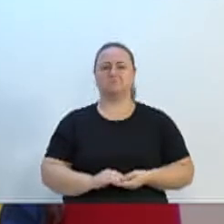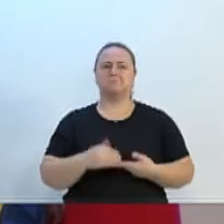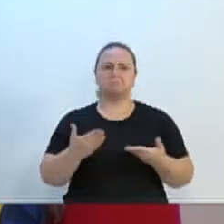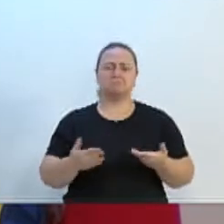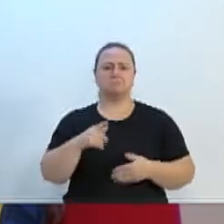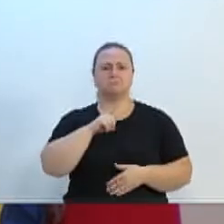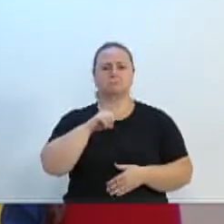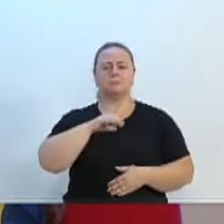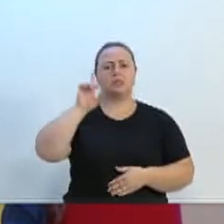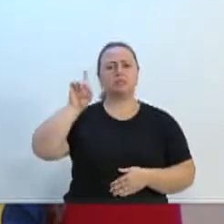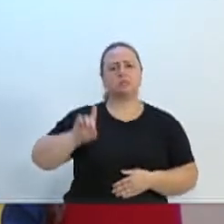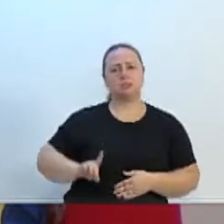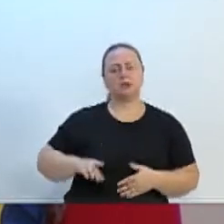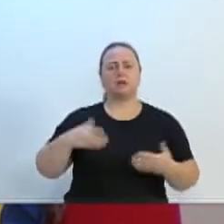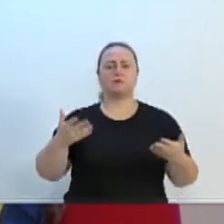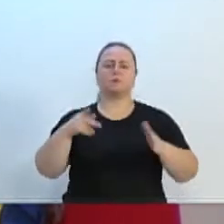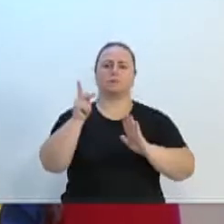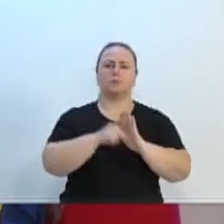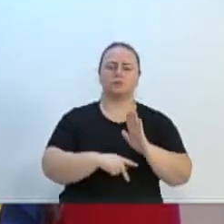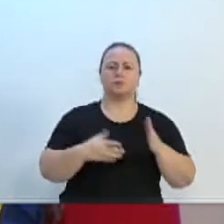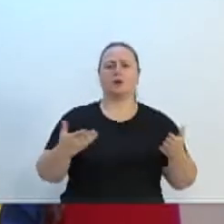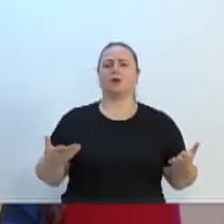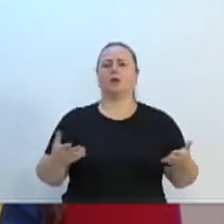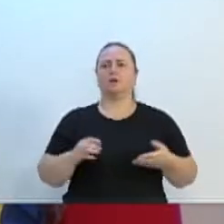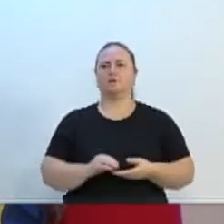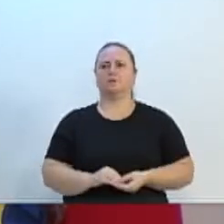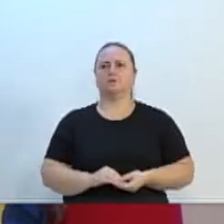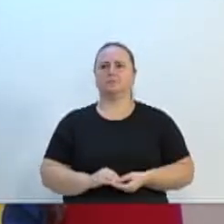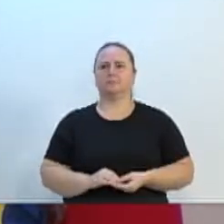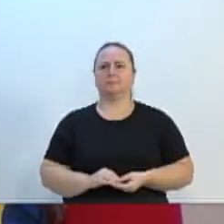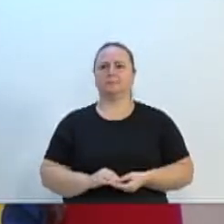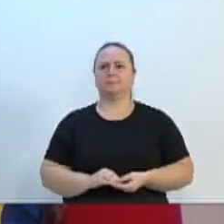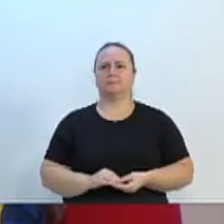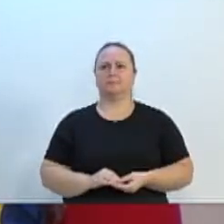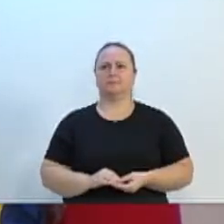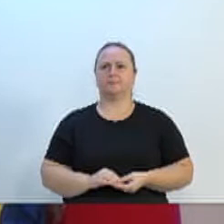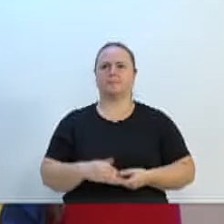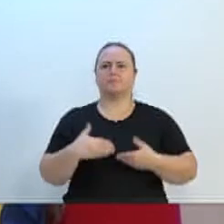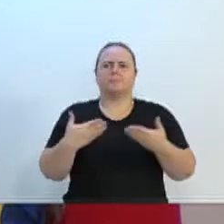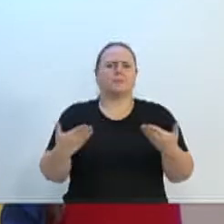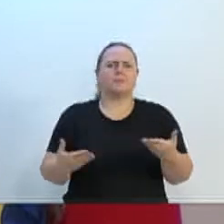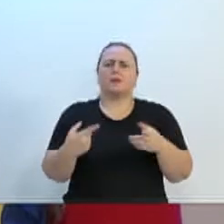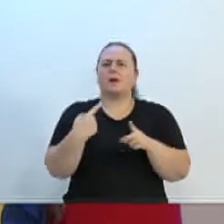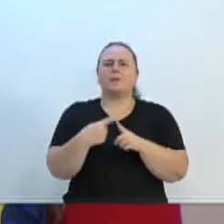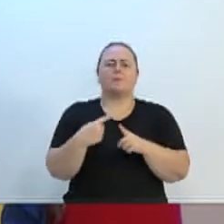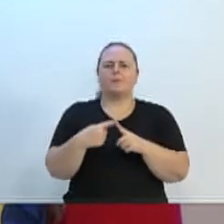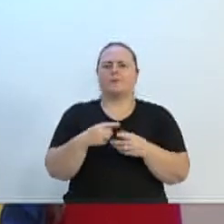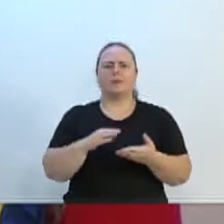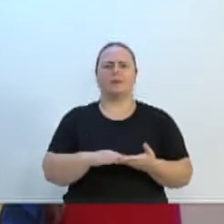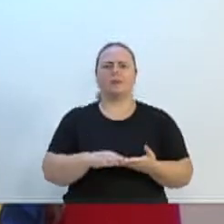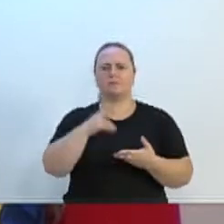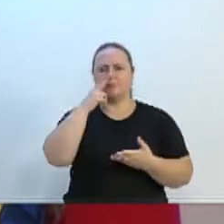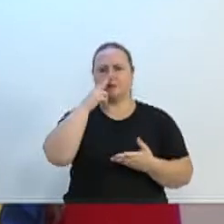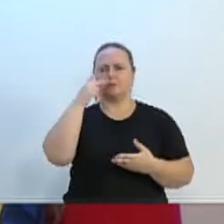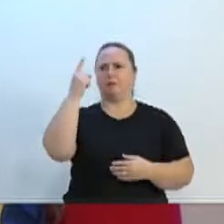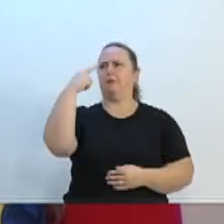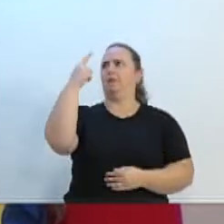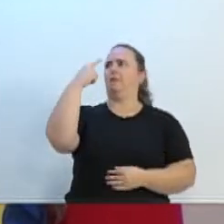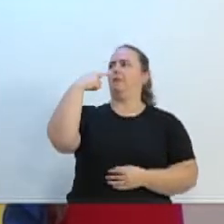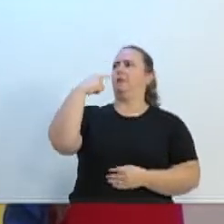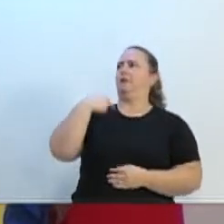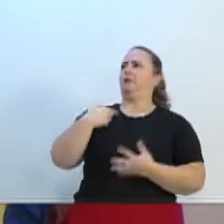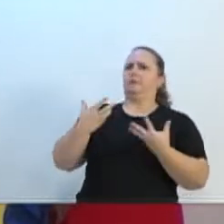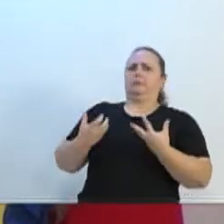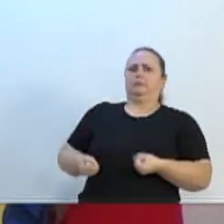de uma coisa parecida. E por que tem esse entendimento de empurrar de goela abaixo? O